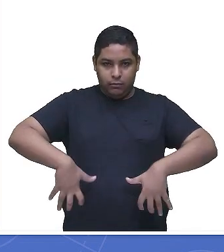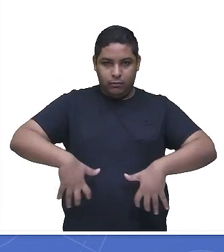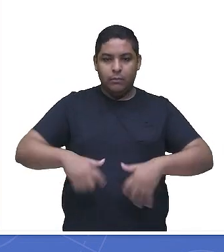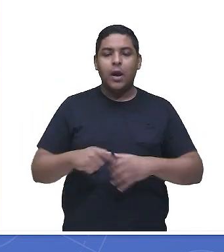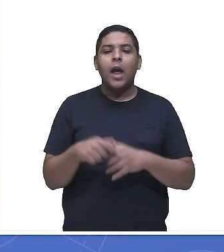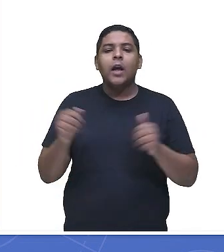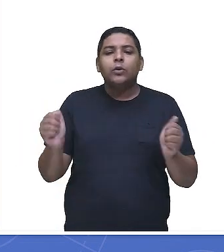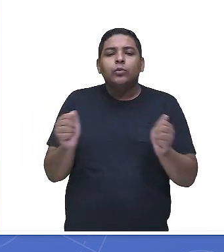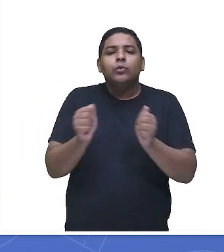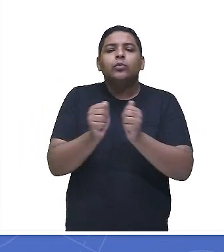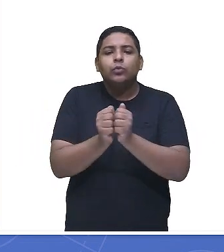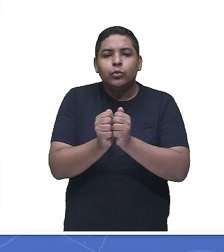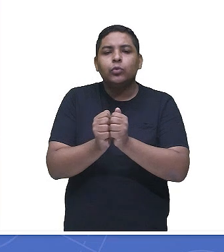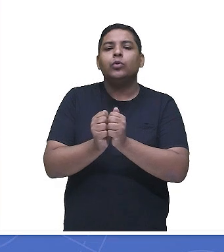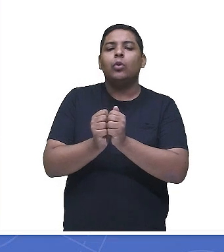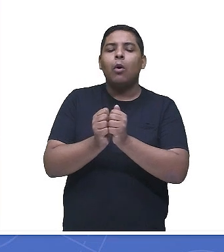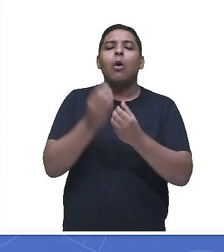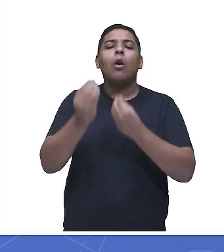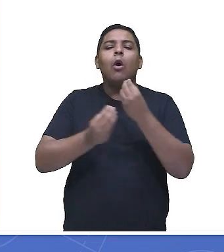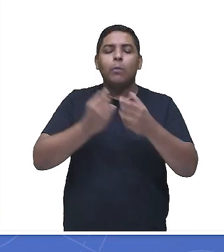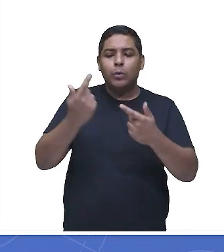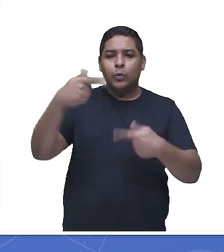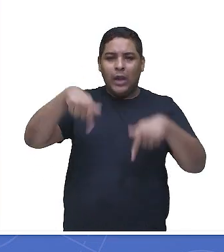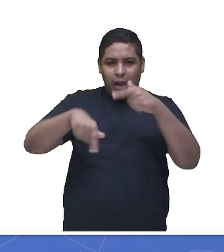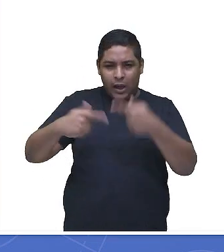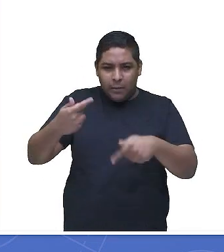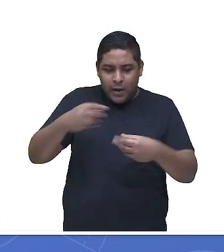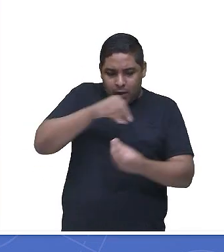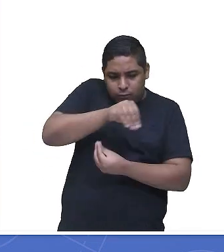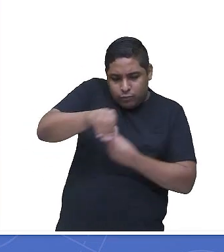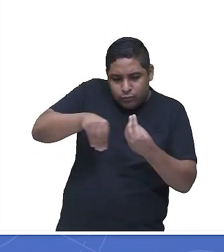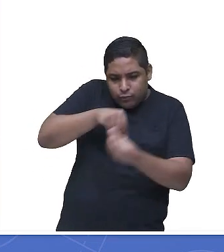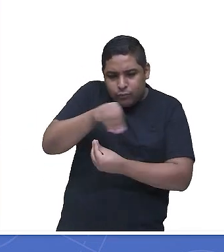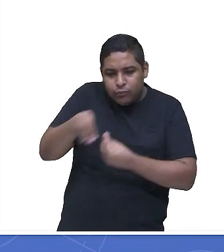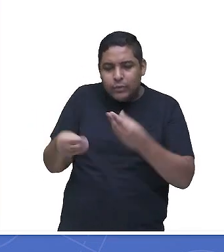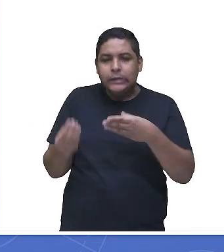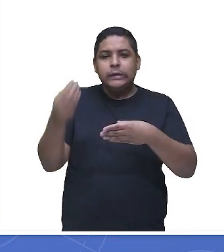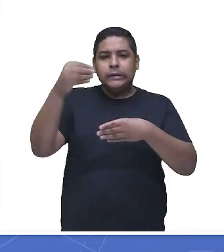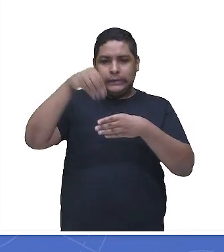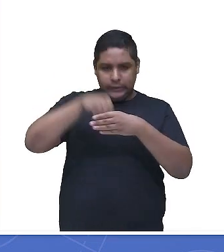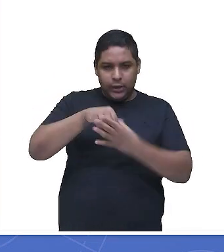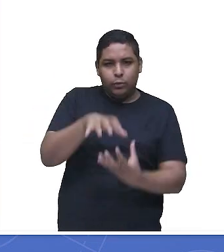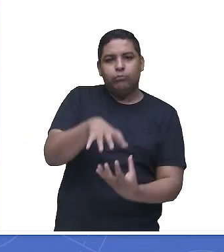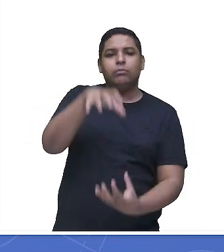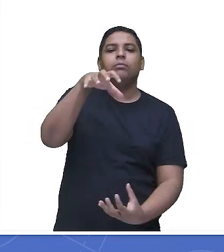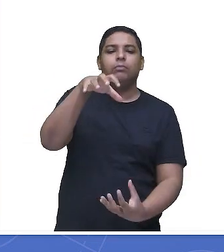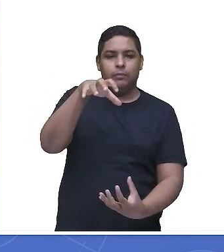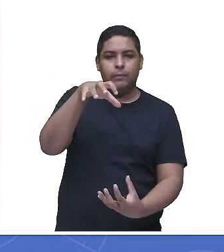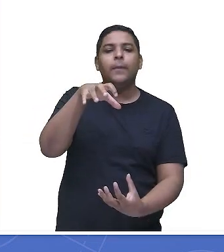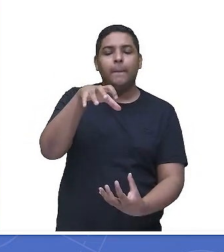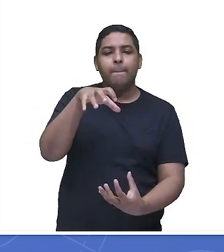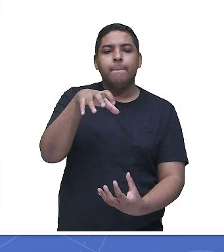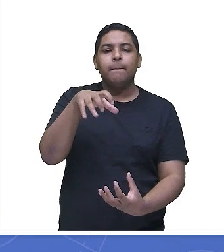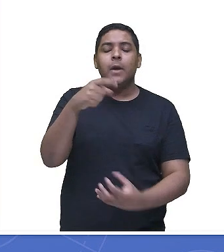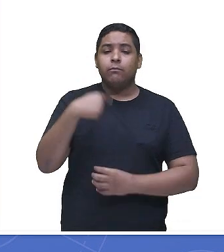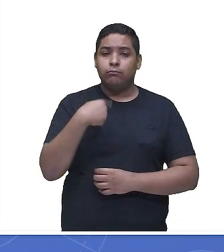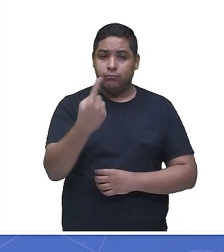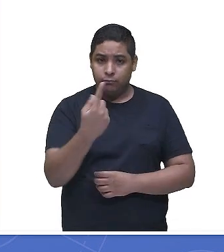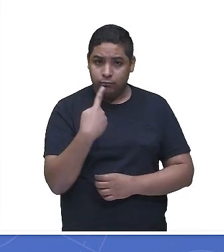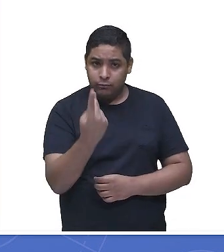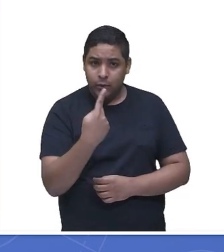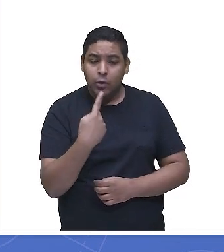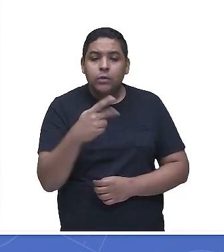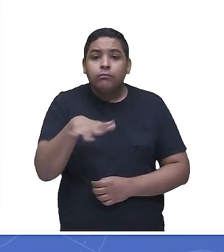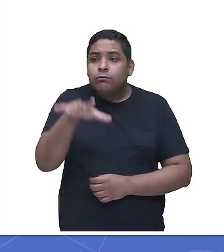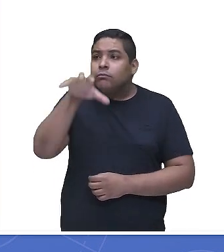conjunto de reações químicas que acontece dentro do meu corpo. Então, eu e você... Nós